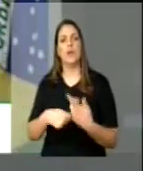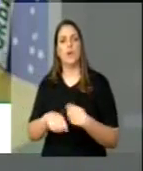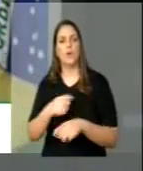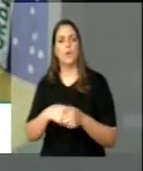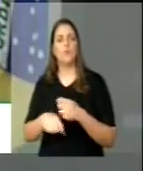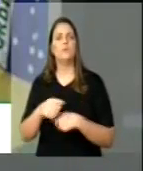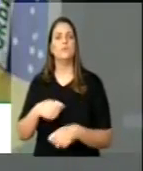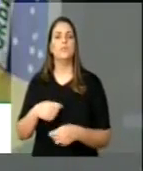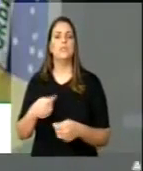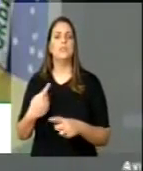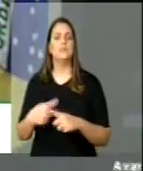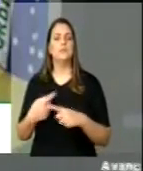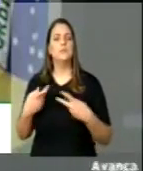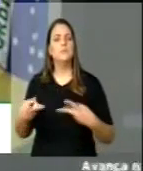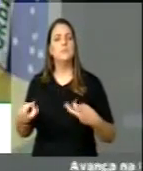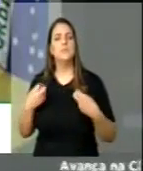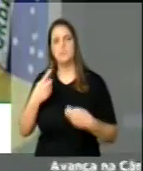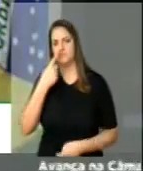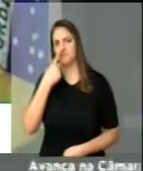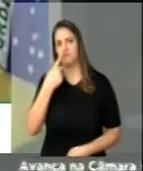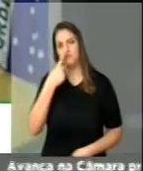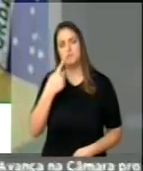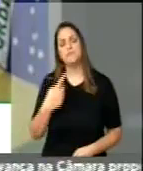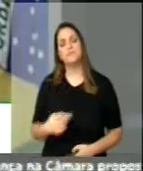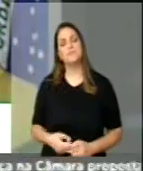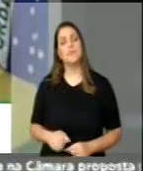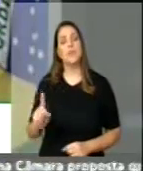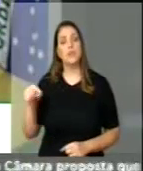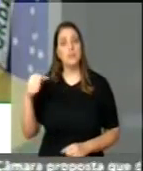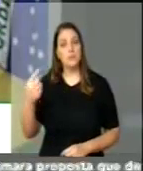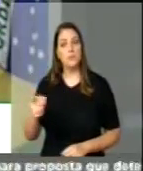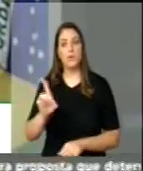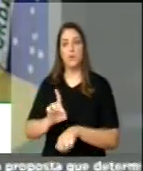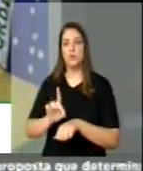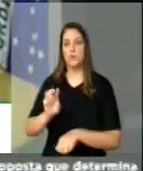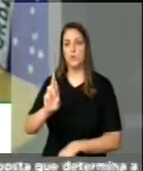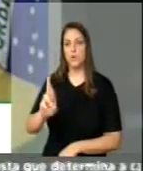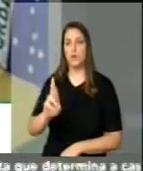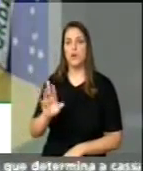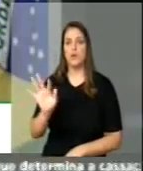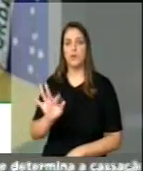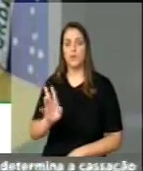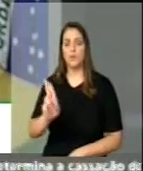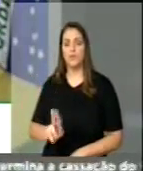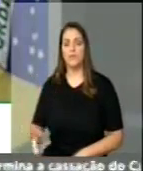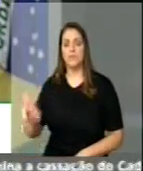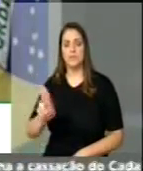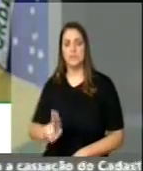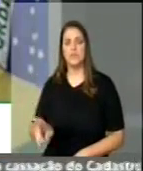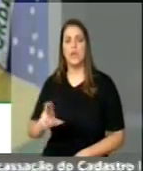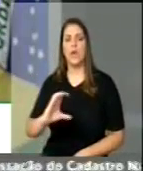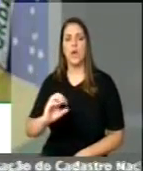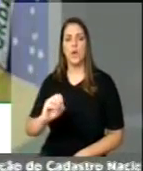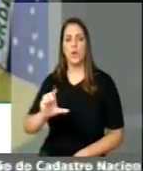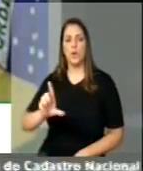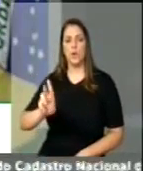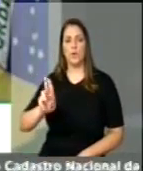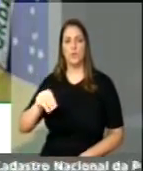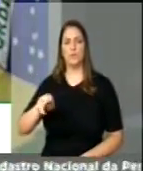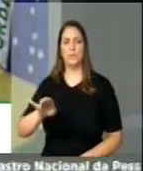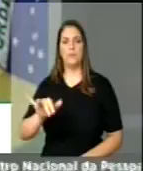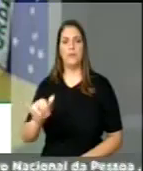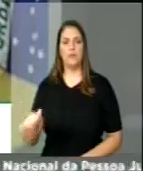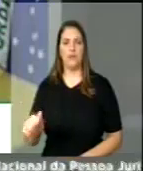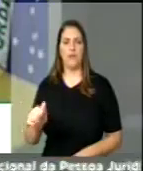disciplina. Mais tarde, fez seu doutorado na Universidade de Columbia, em Nova York, e, a partir de